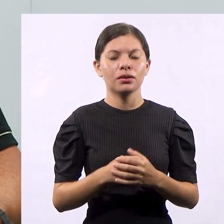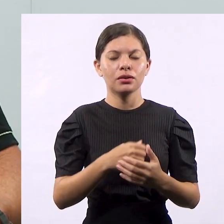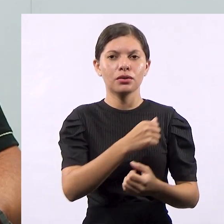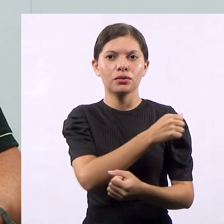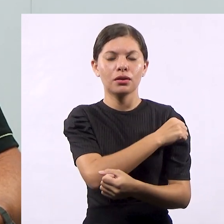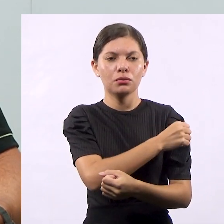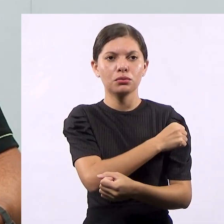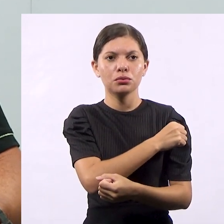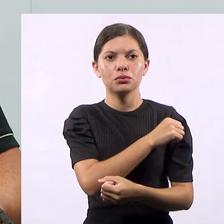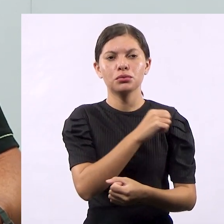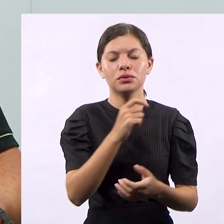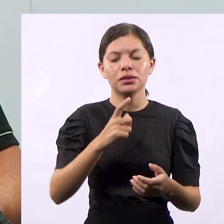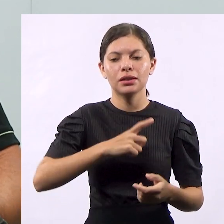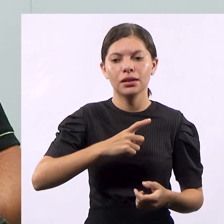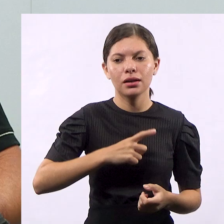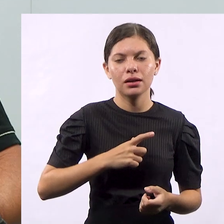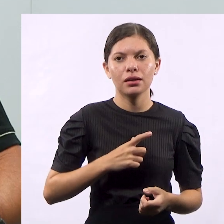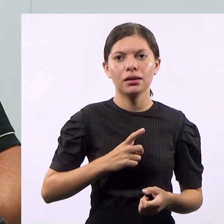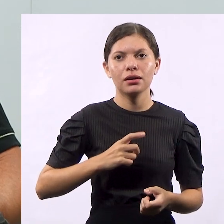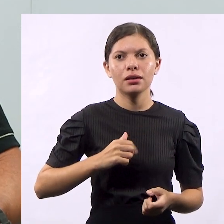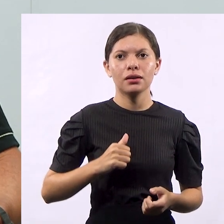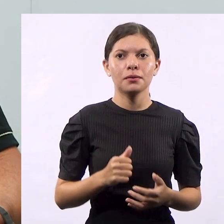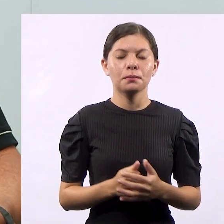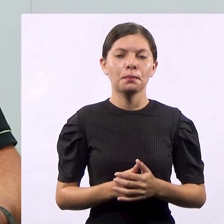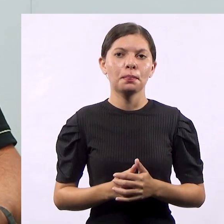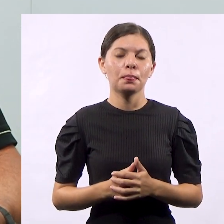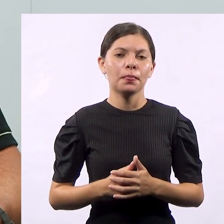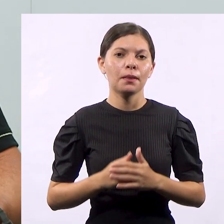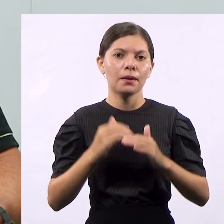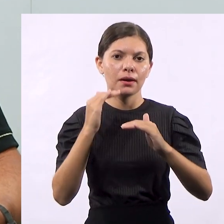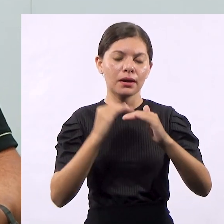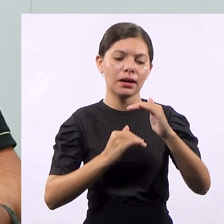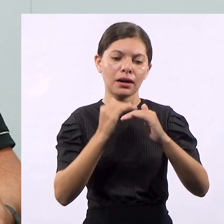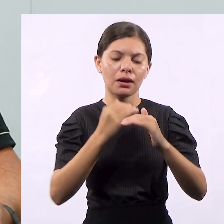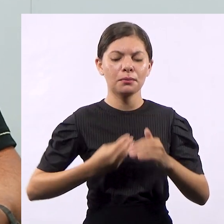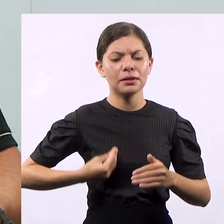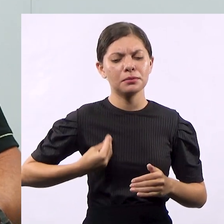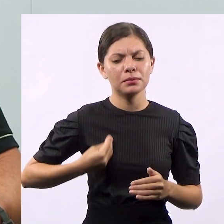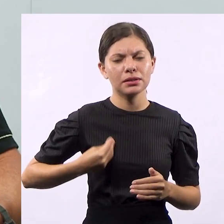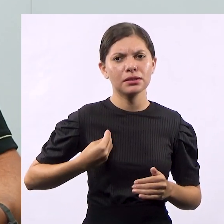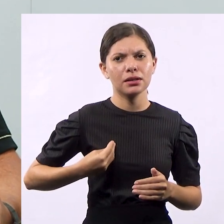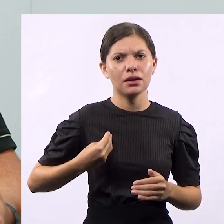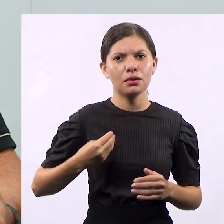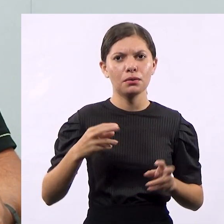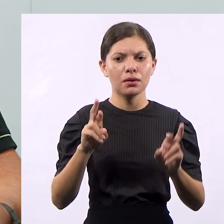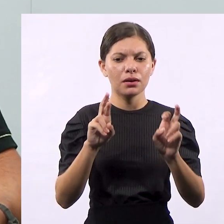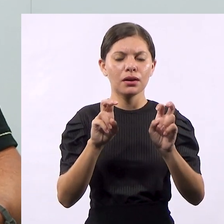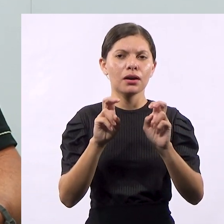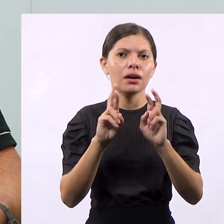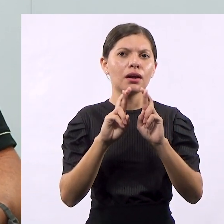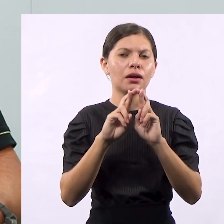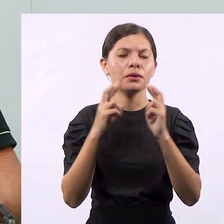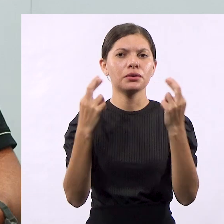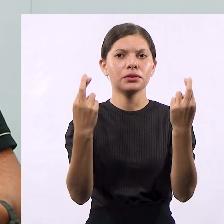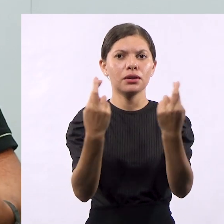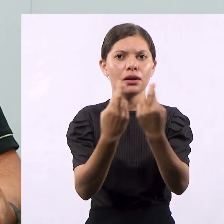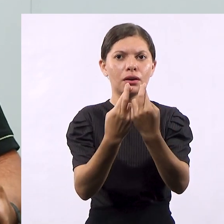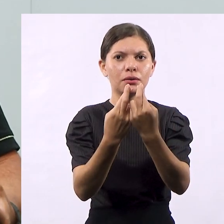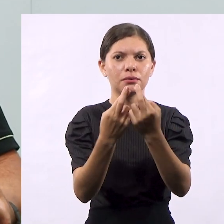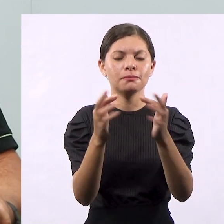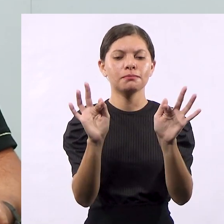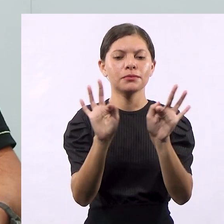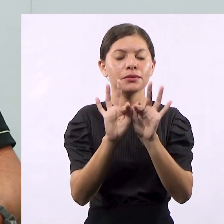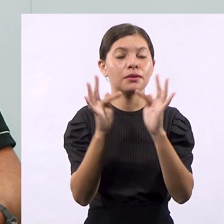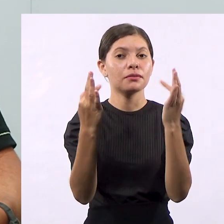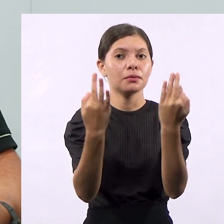Qual é o grau de participação que a reunião de pais, a reunião de professores, a reunião com os alunos, ela